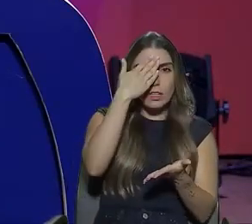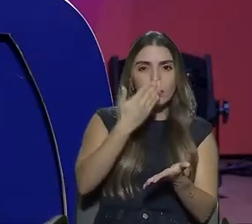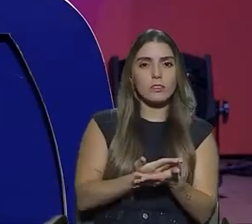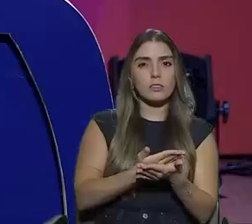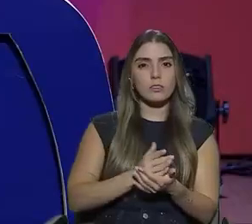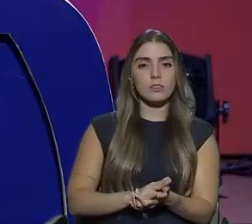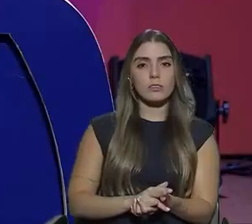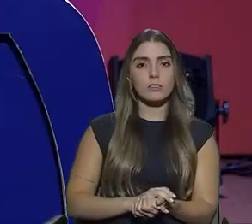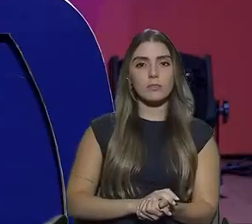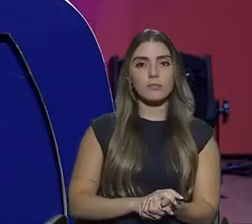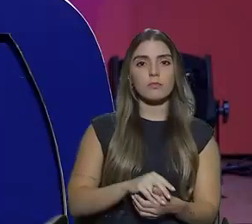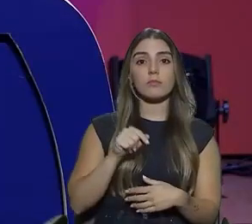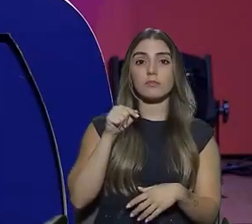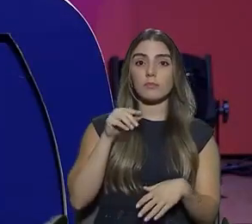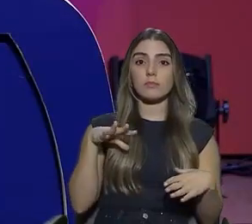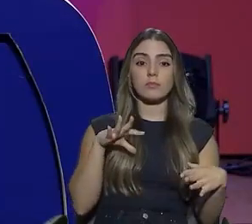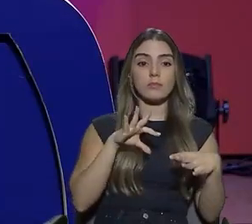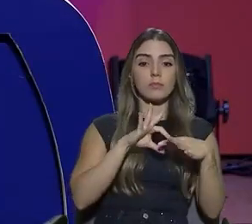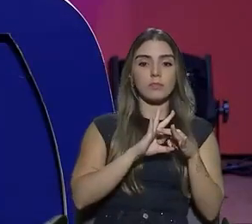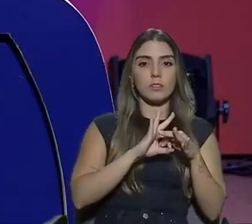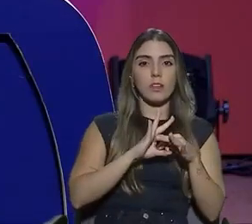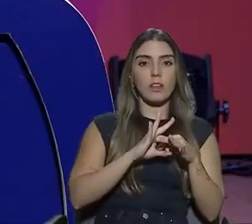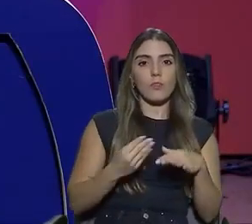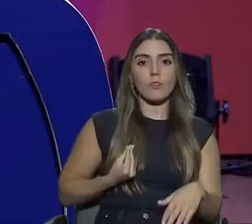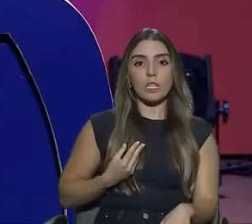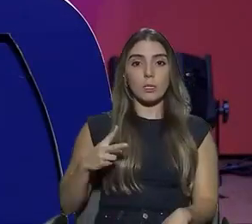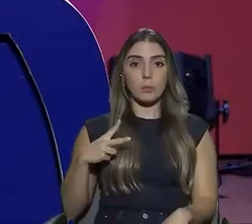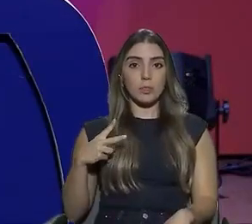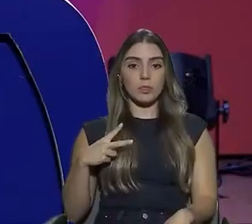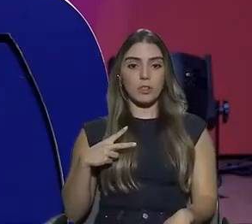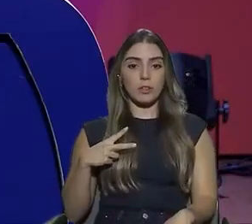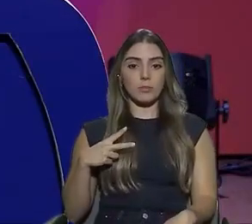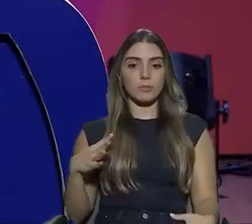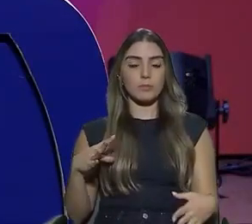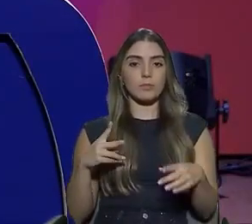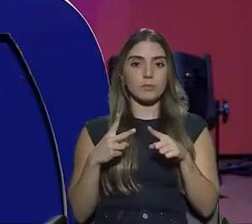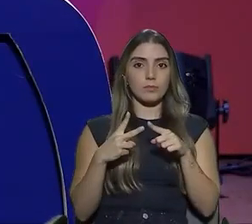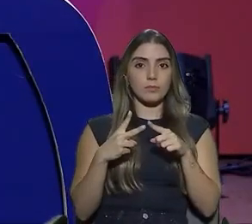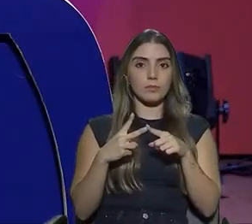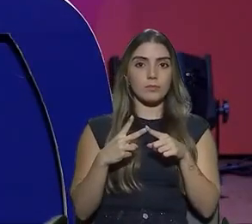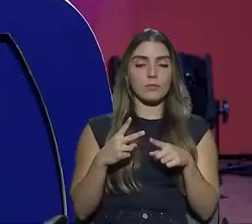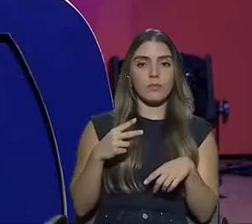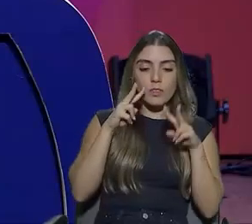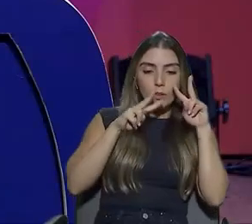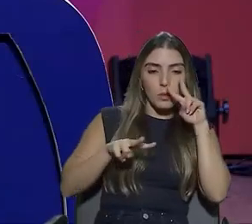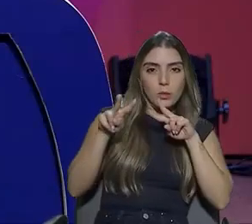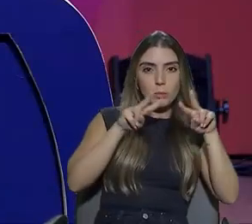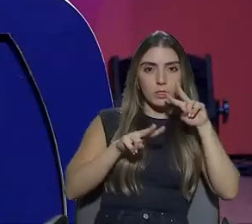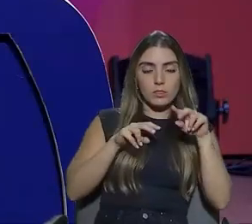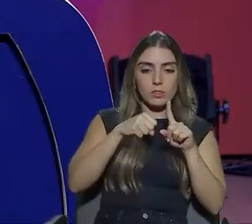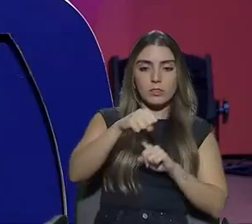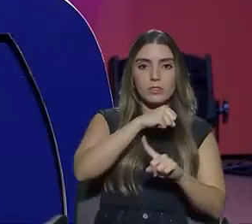aí, a partir desse entrelaçamento da sua vida íntima, com a sua observação da sociedade, você produz a